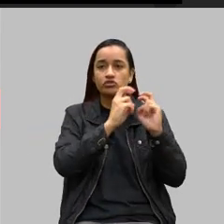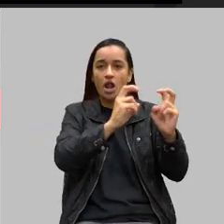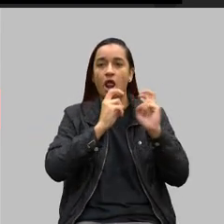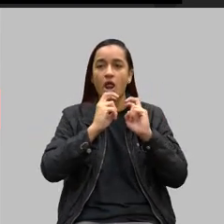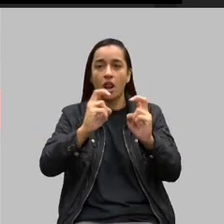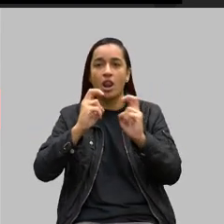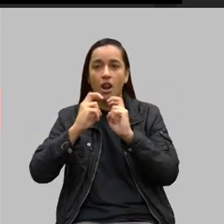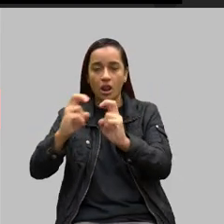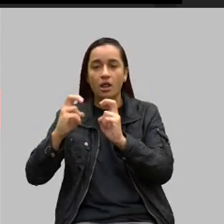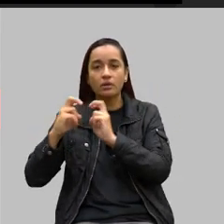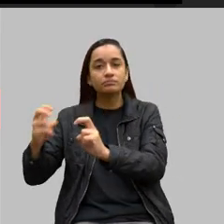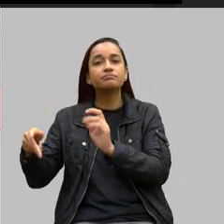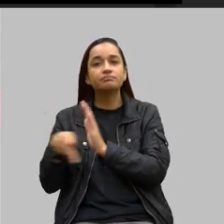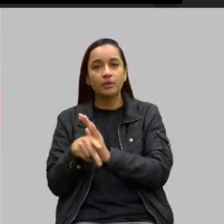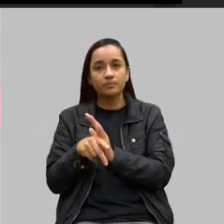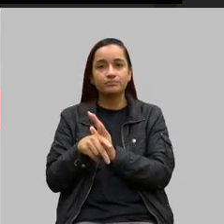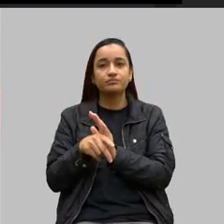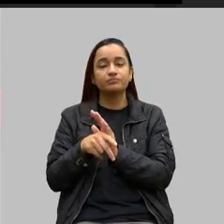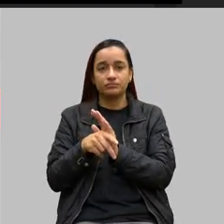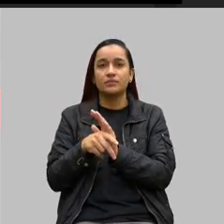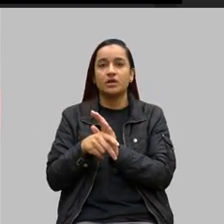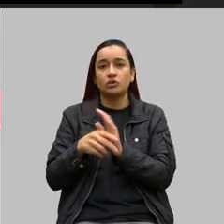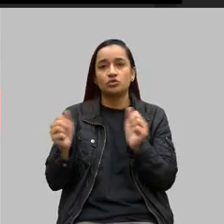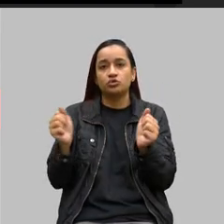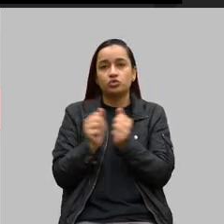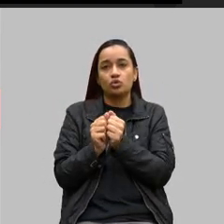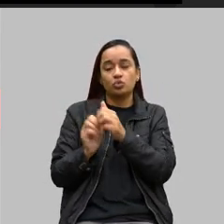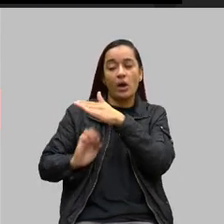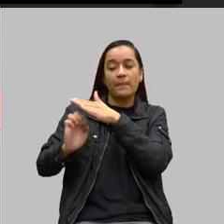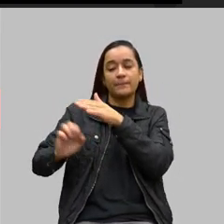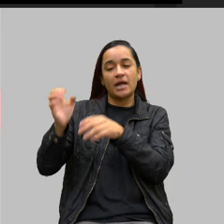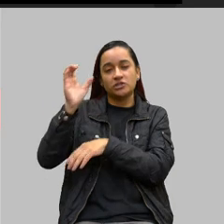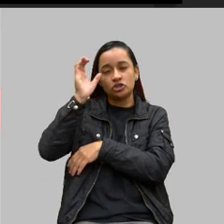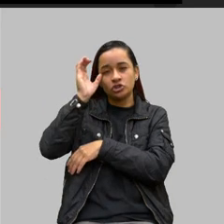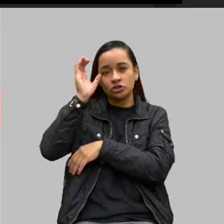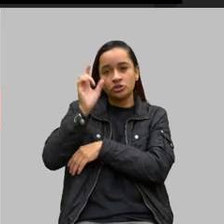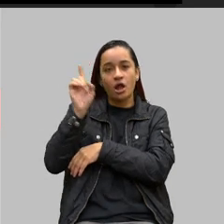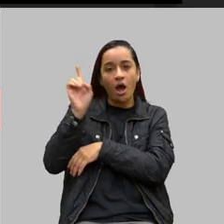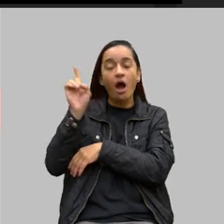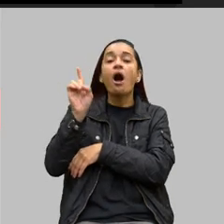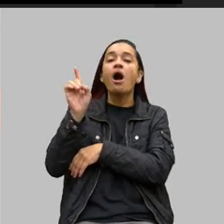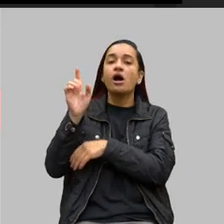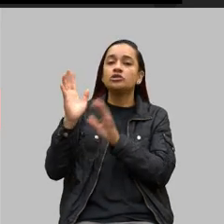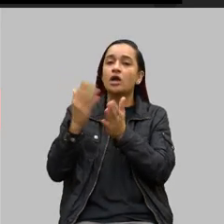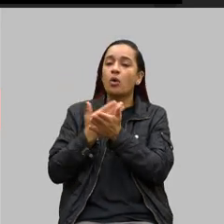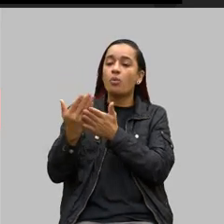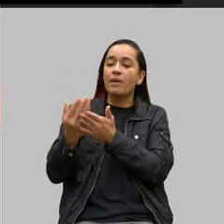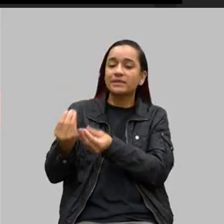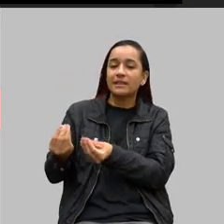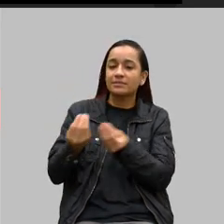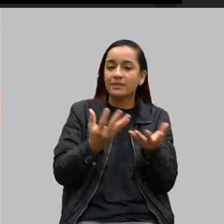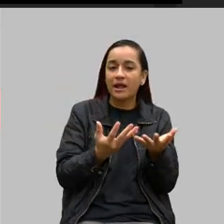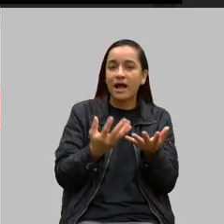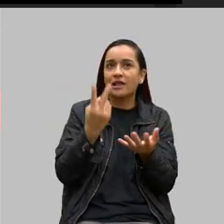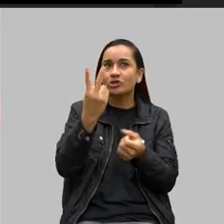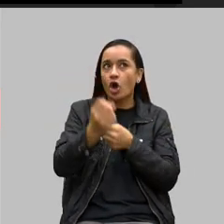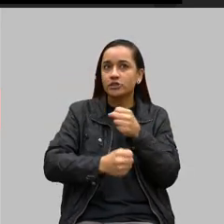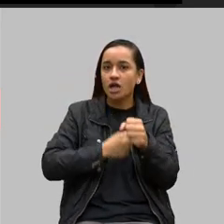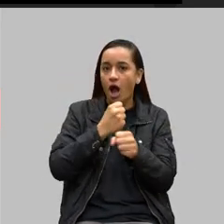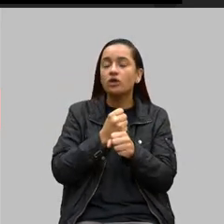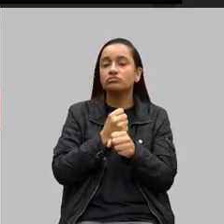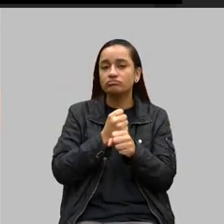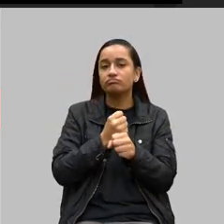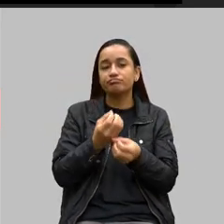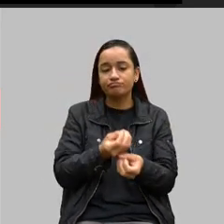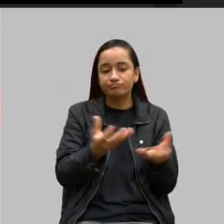né junto aí a a uma empresa chinesa né previsão de entrega começam a ser entregues esses trens daqui 2 anos Isso vai trazer mais